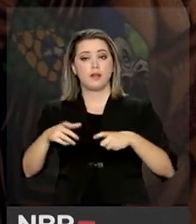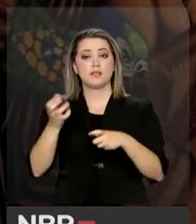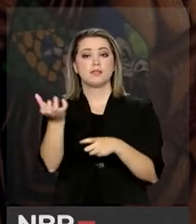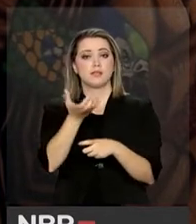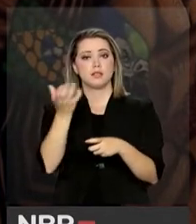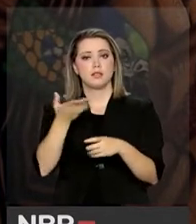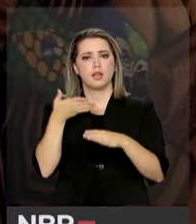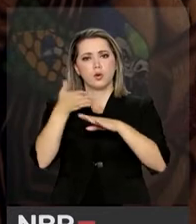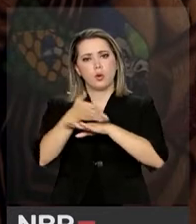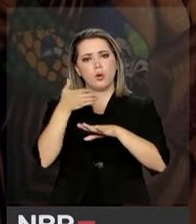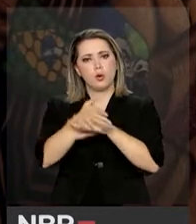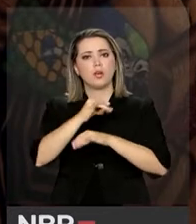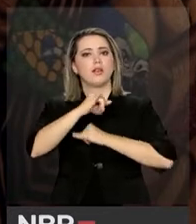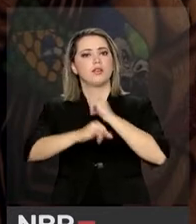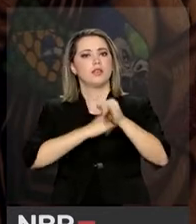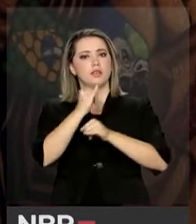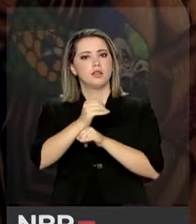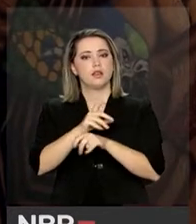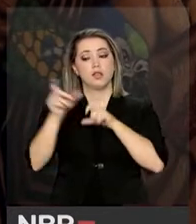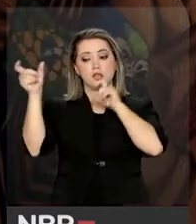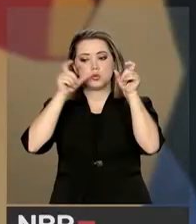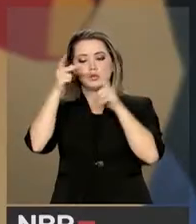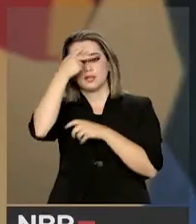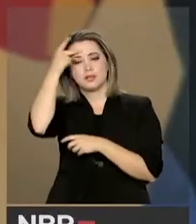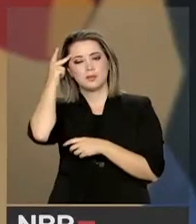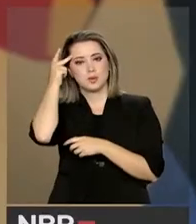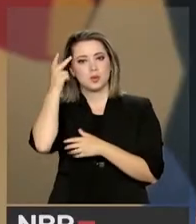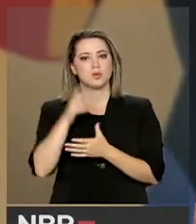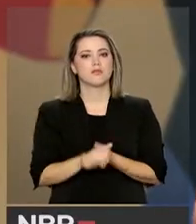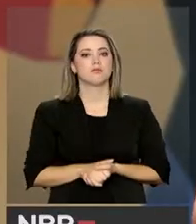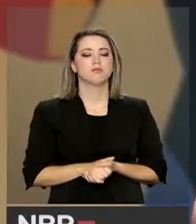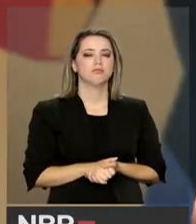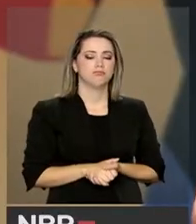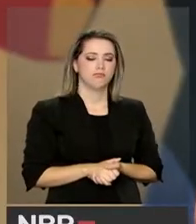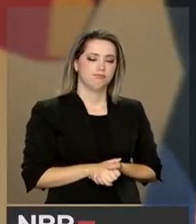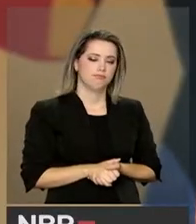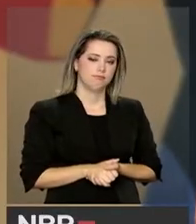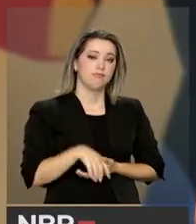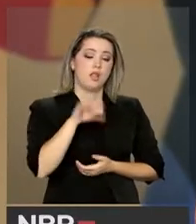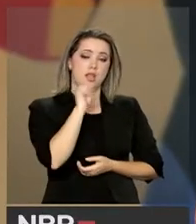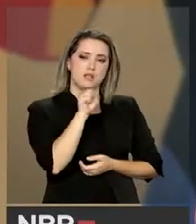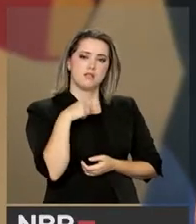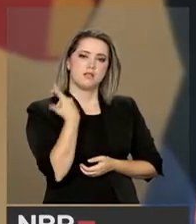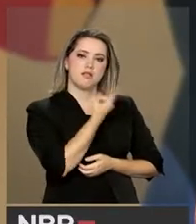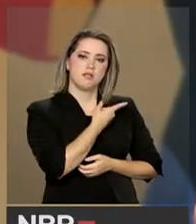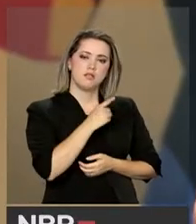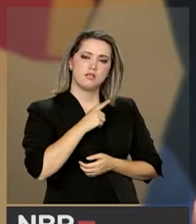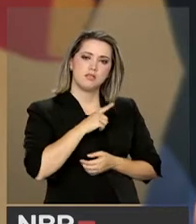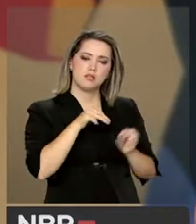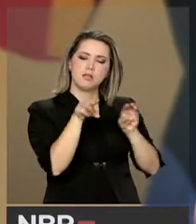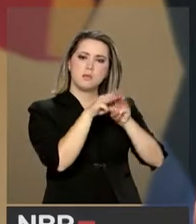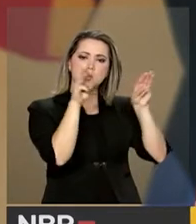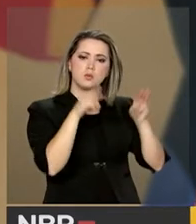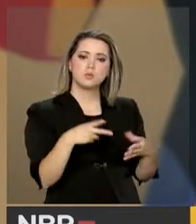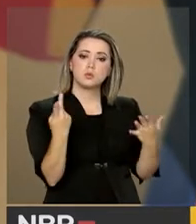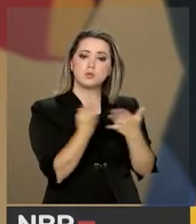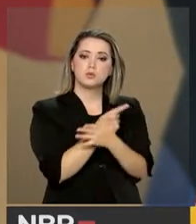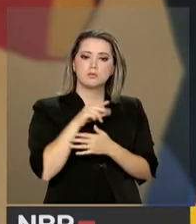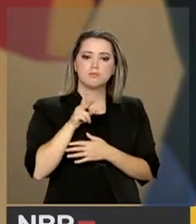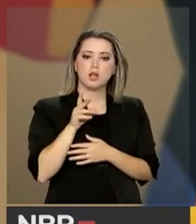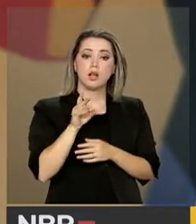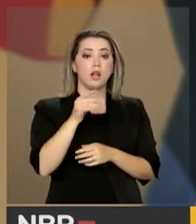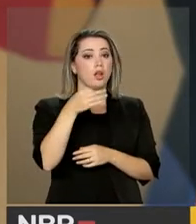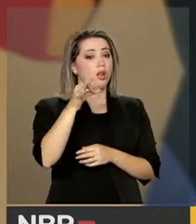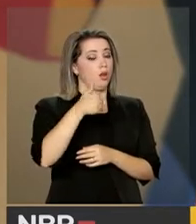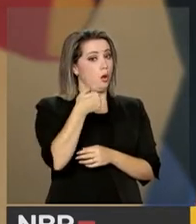mais os seus acervos na internet para atrair o público? Sim, Ana. Nós temos museus que funcionam